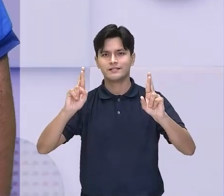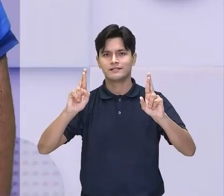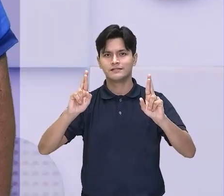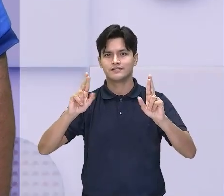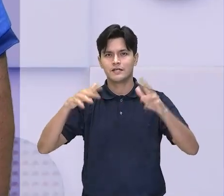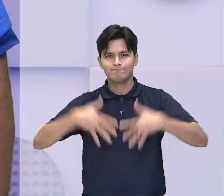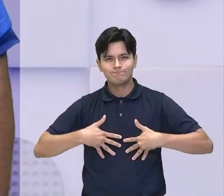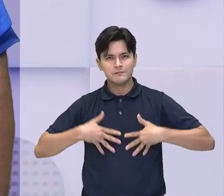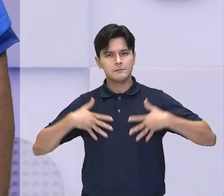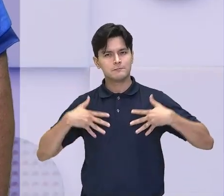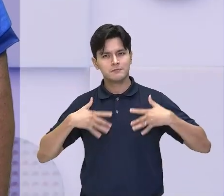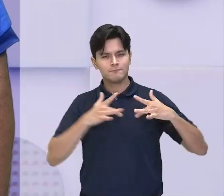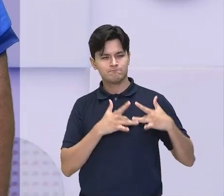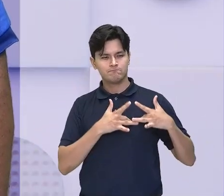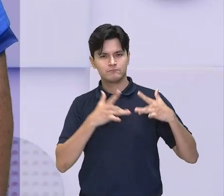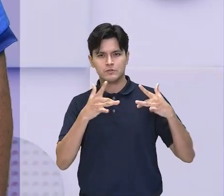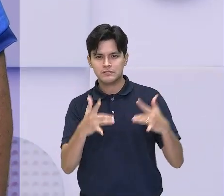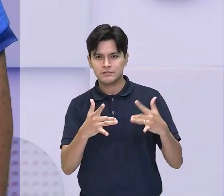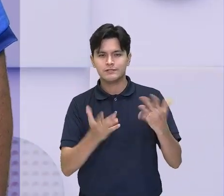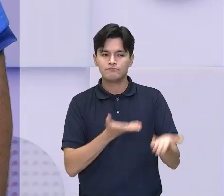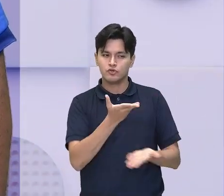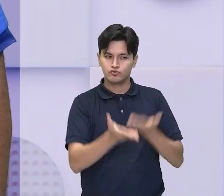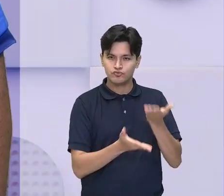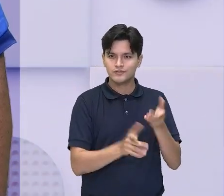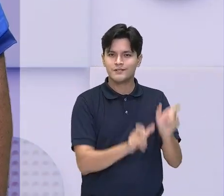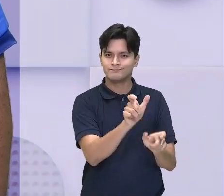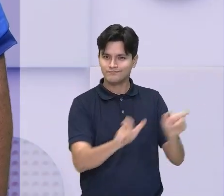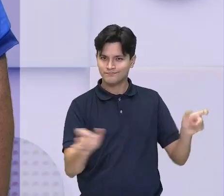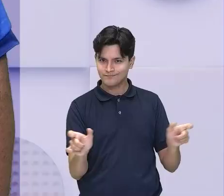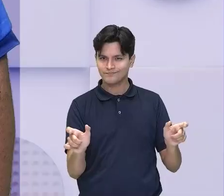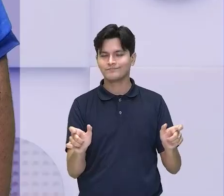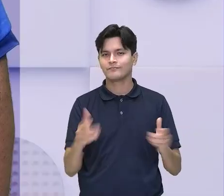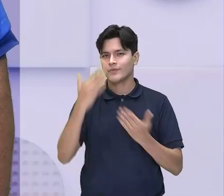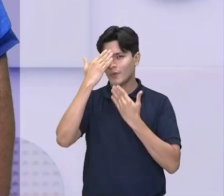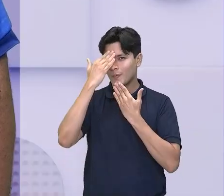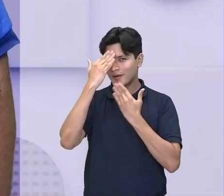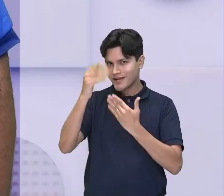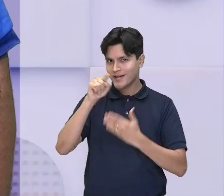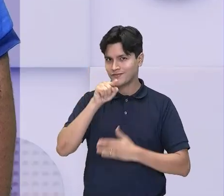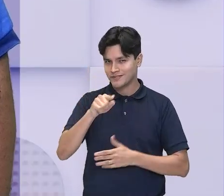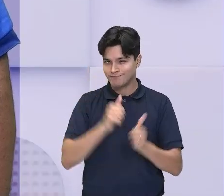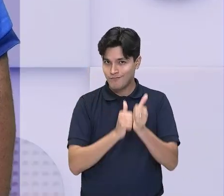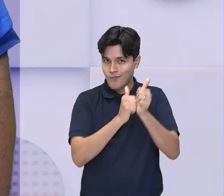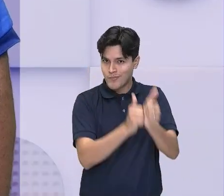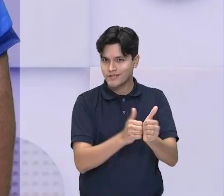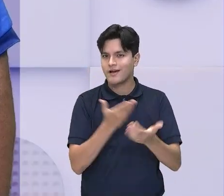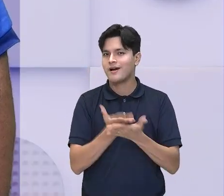do próximo. Muito obrigado por você nos acompanhar ao longo desta aula